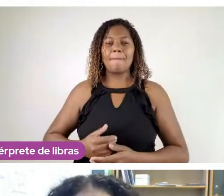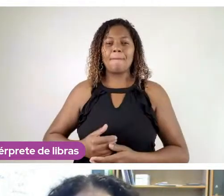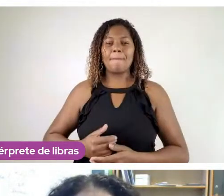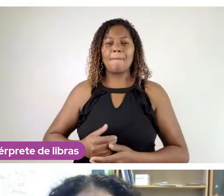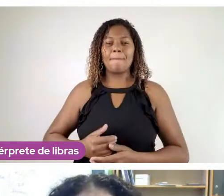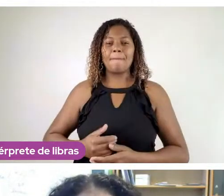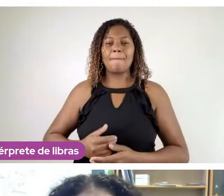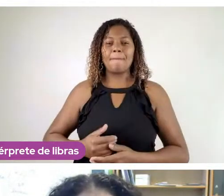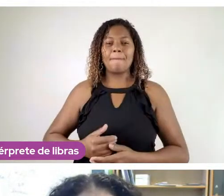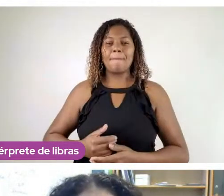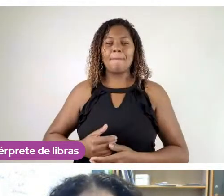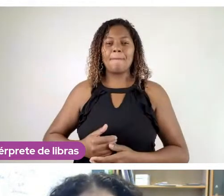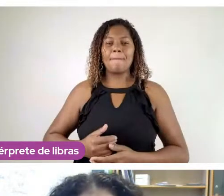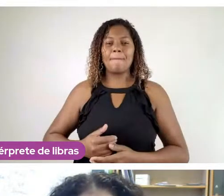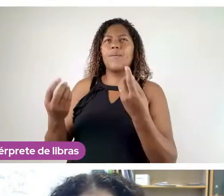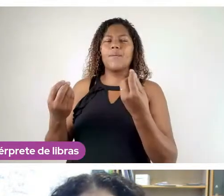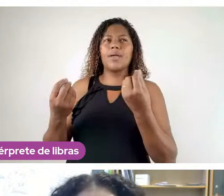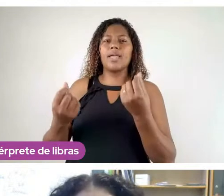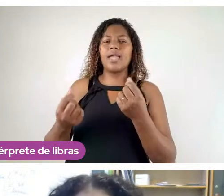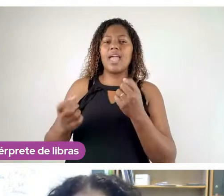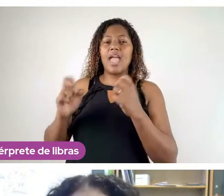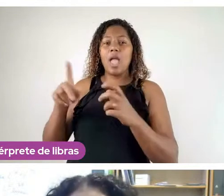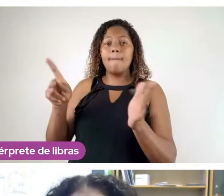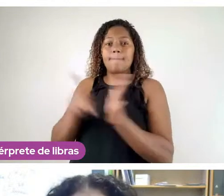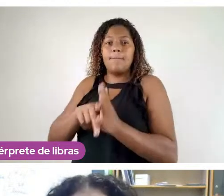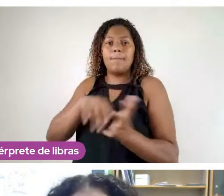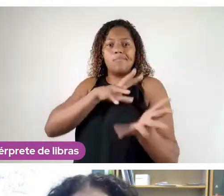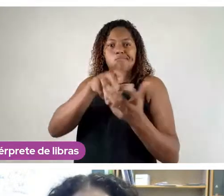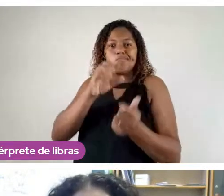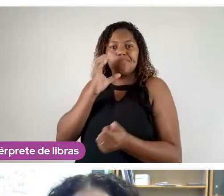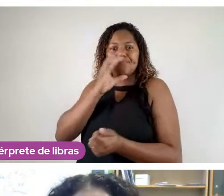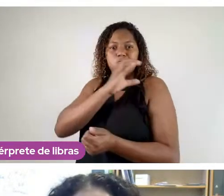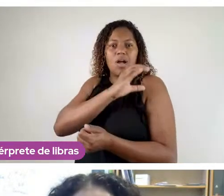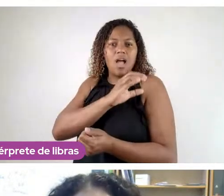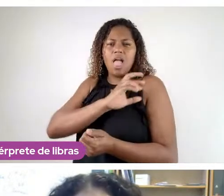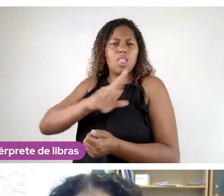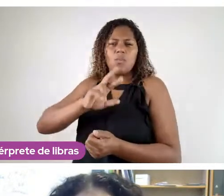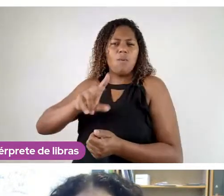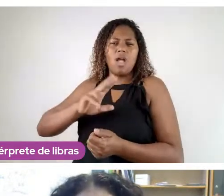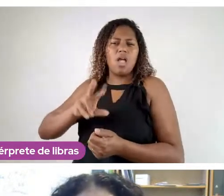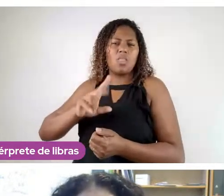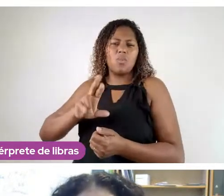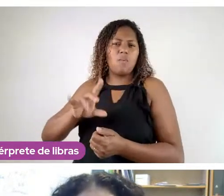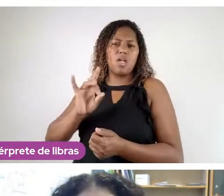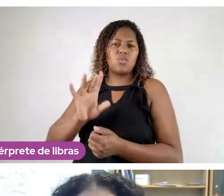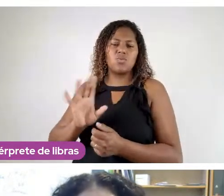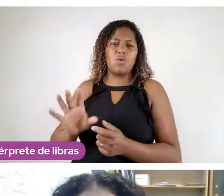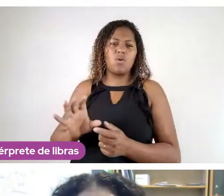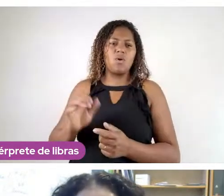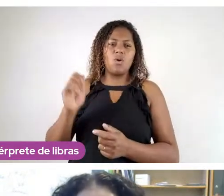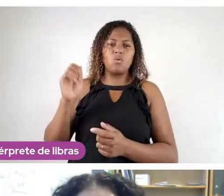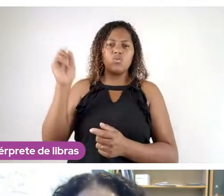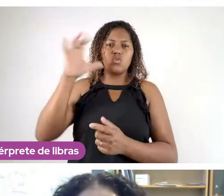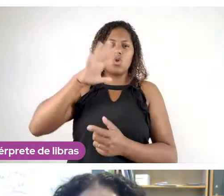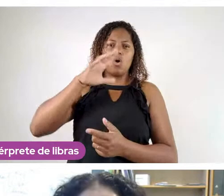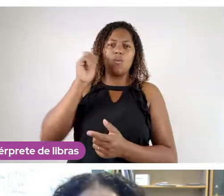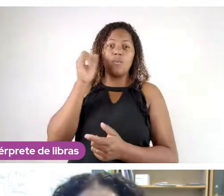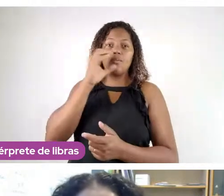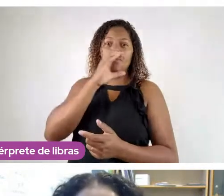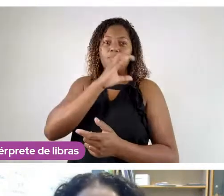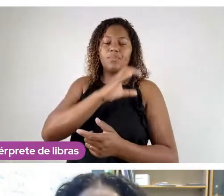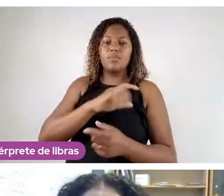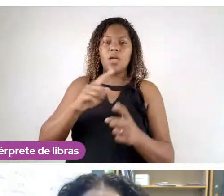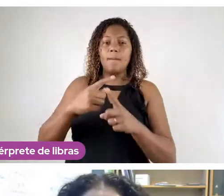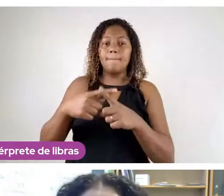só o aquecimento global, né? O aquecimento global impacta a formação das fãs, porque geralmente as